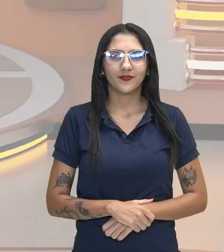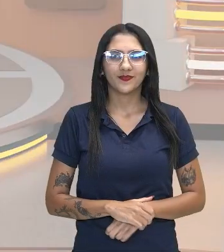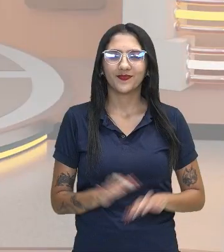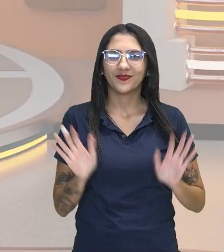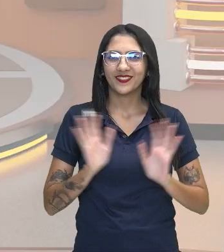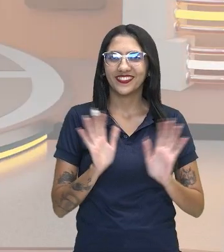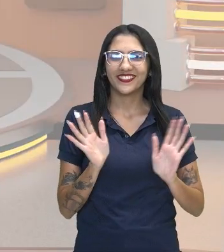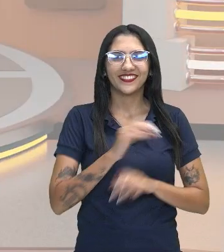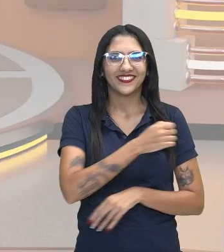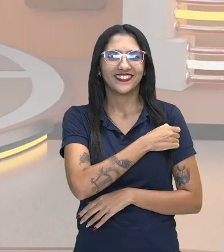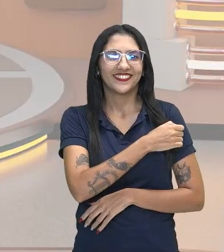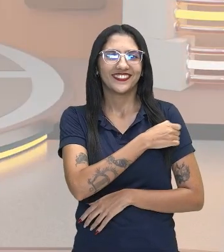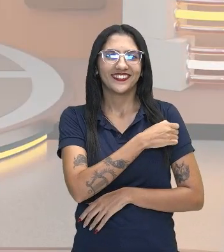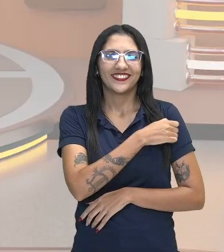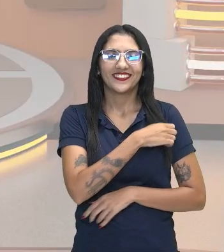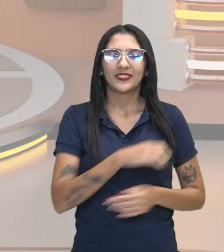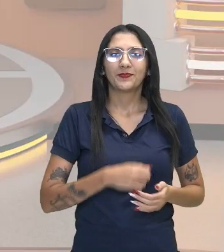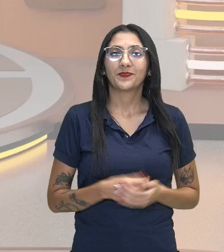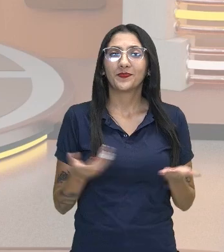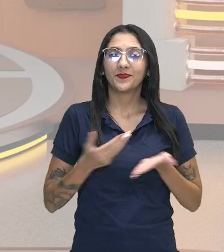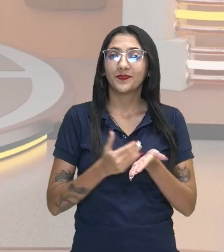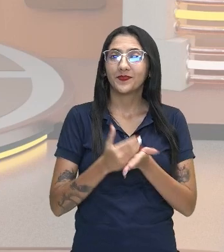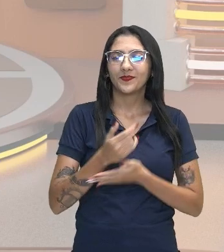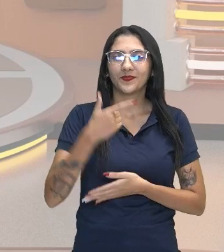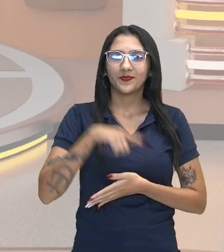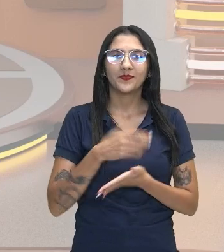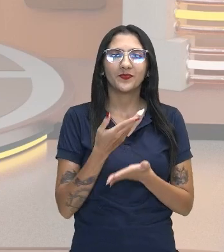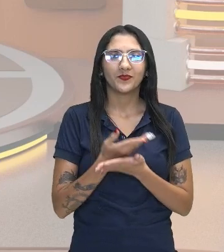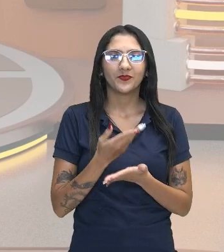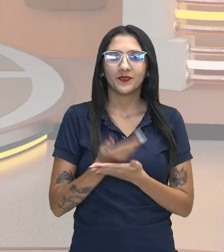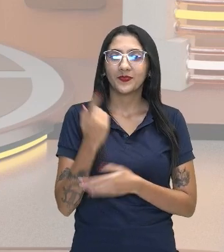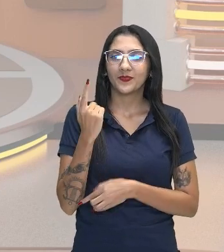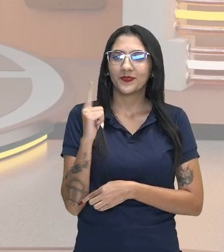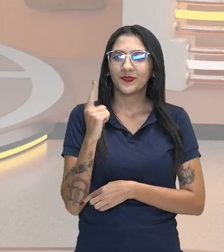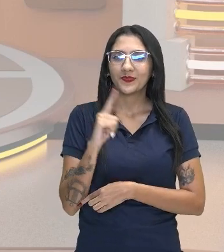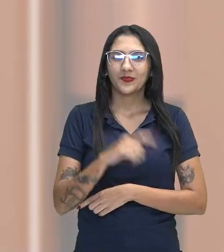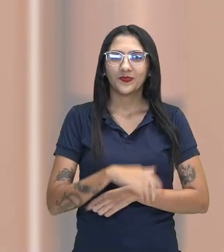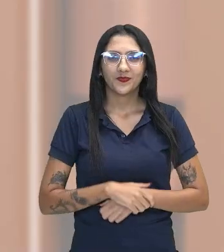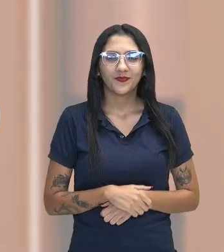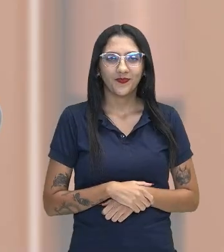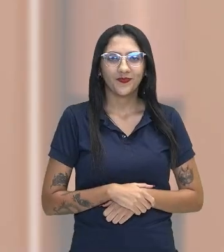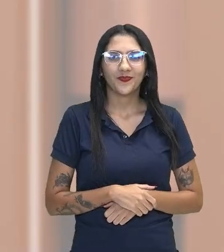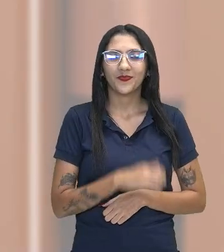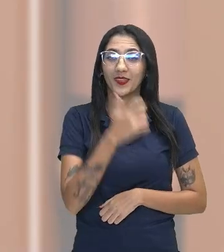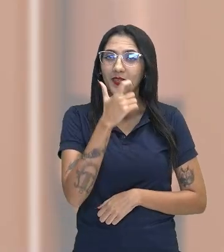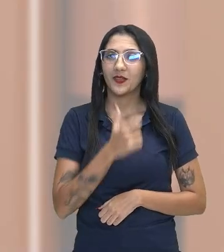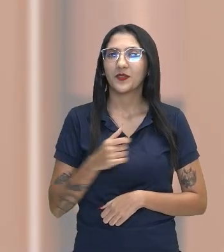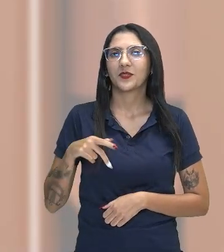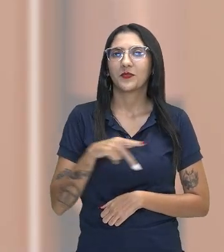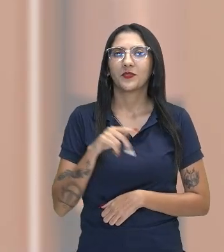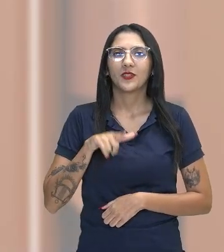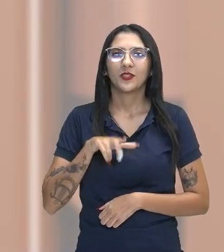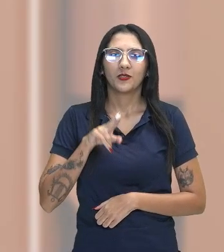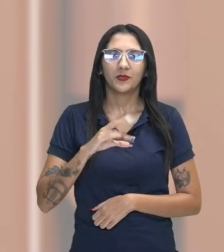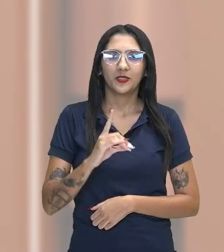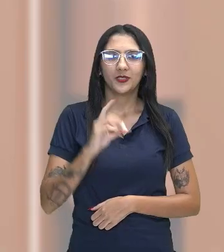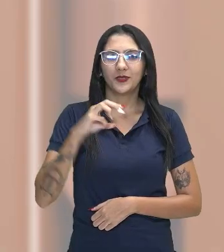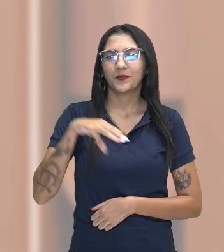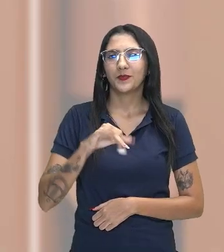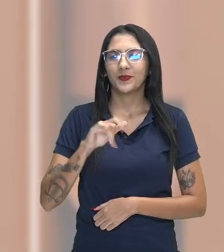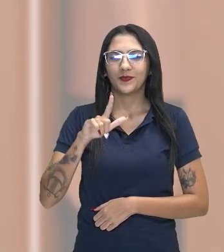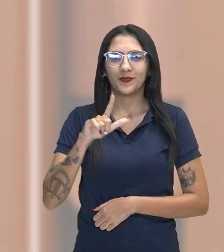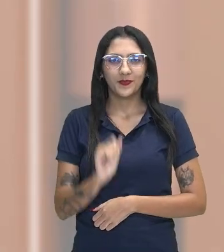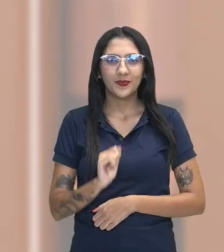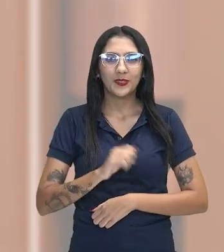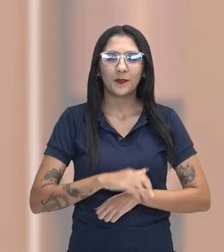a todos vocês, estamos aqui reunidos para mais uma aula de Geografia. Eu sou a professora Ludmila